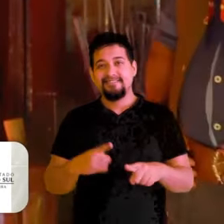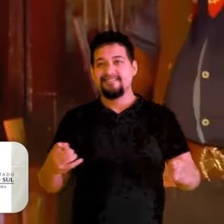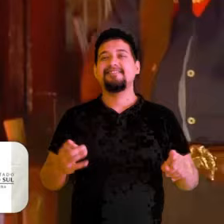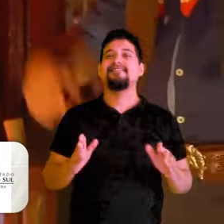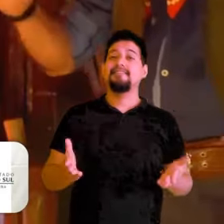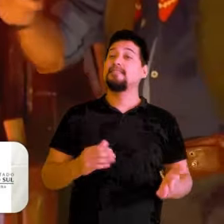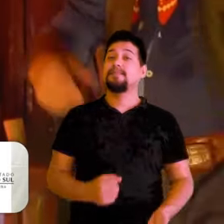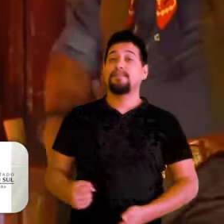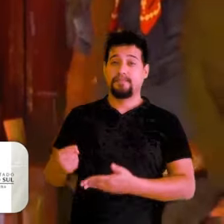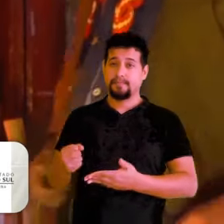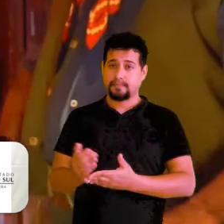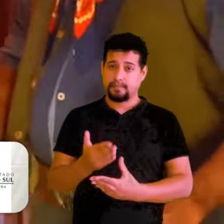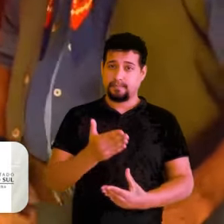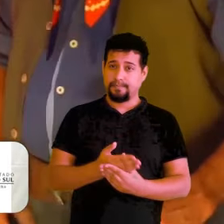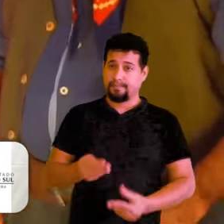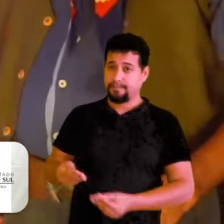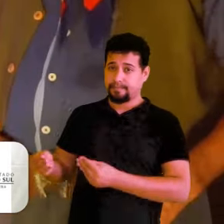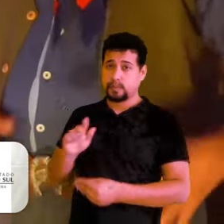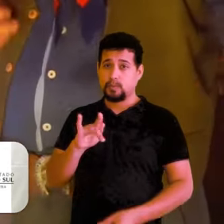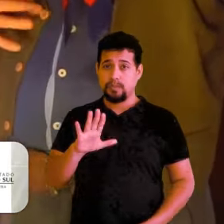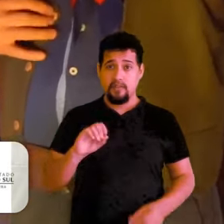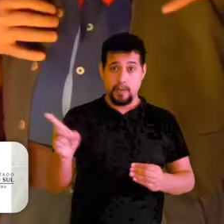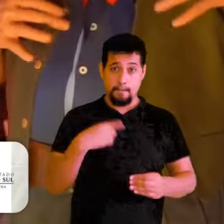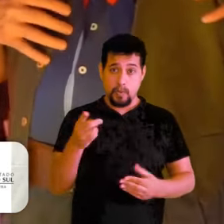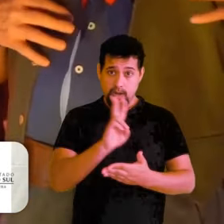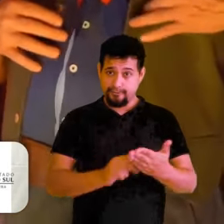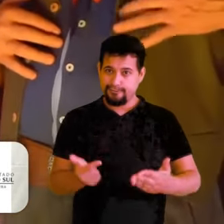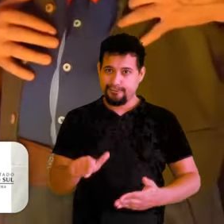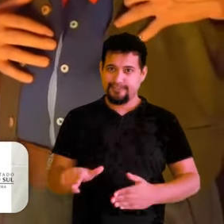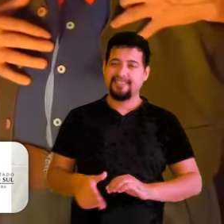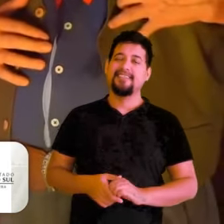música. Vou passar aqui para o Gustavo a pasta. Daqui a pouco a gente lê de novo aí.